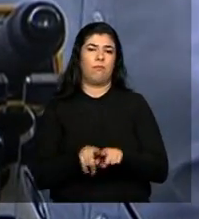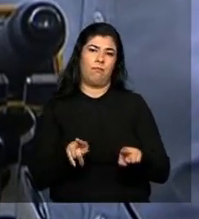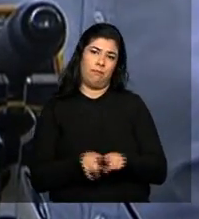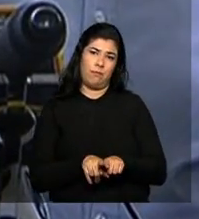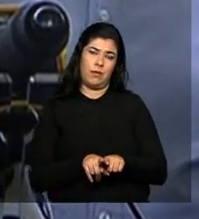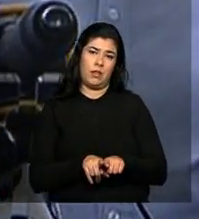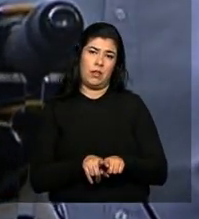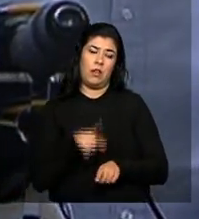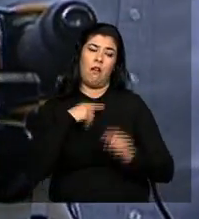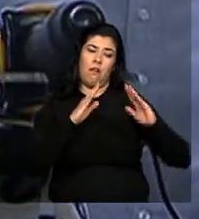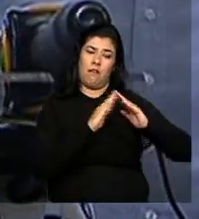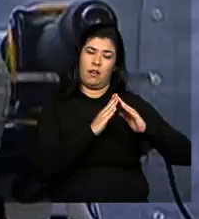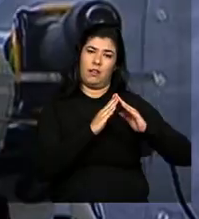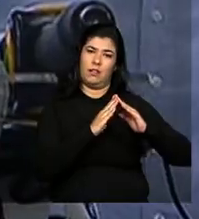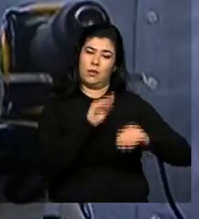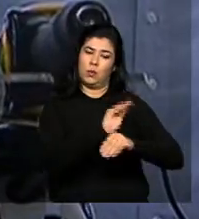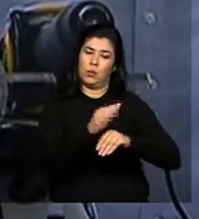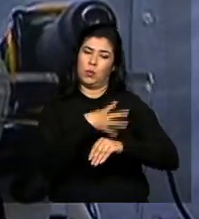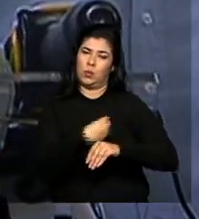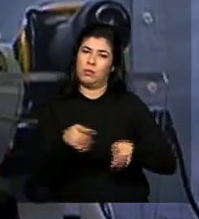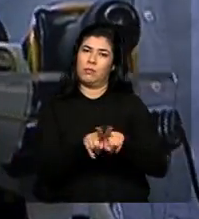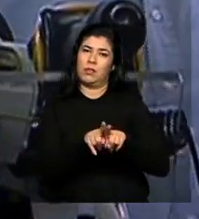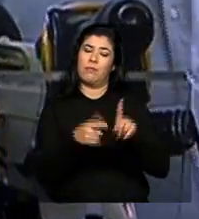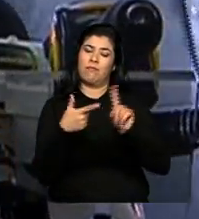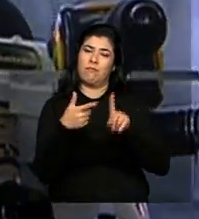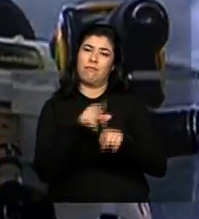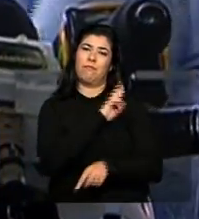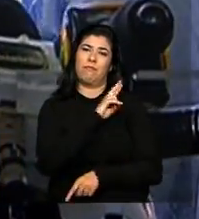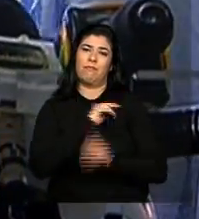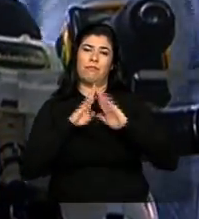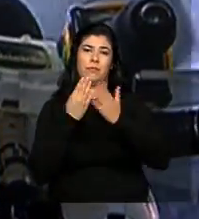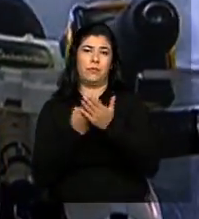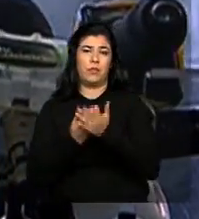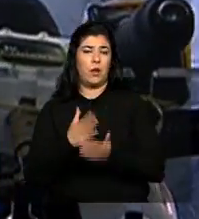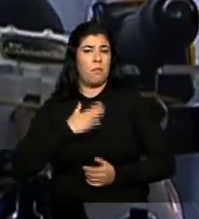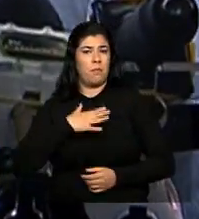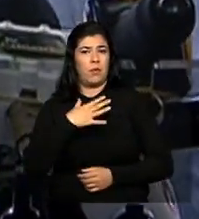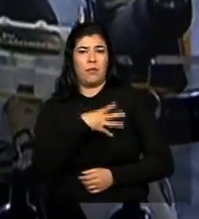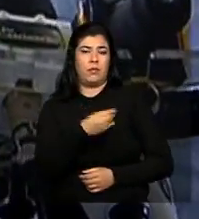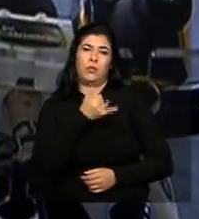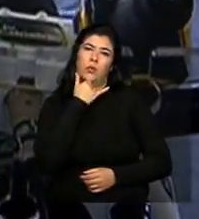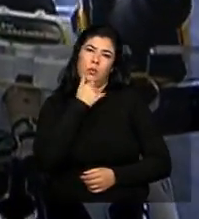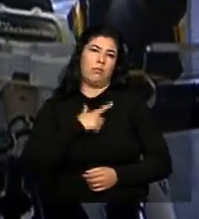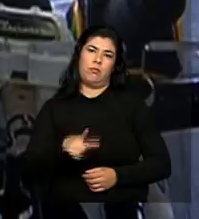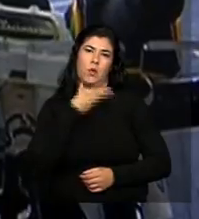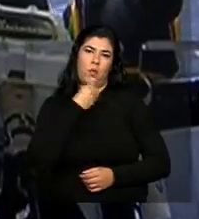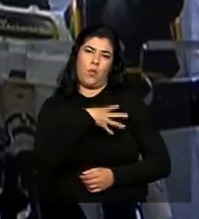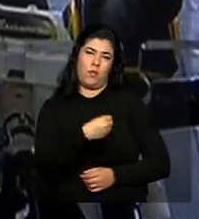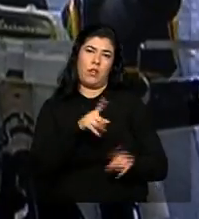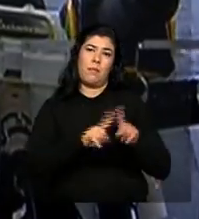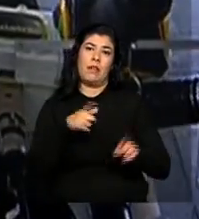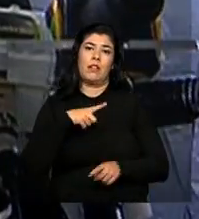complementar. E ela não é só para as pessoas mais pobres. Para o meu filho, para o meu... Aliás, eu não tenho filho, mas eu